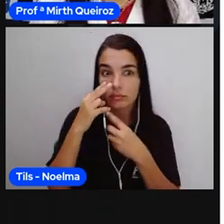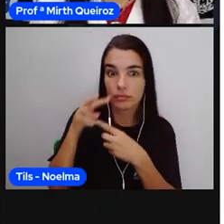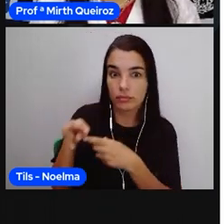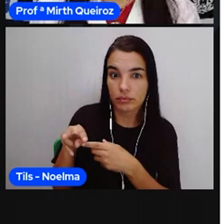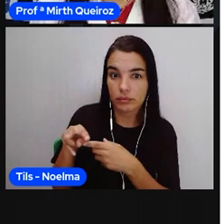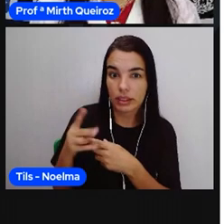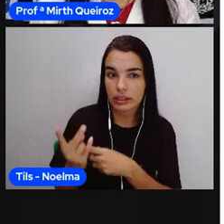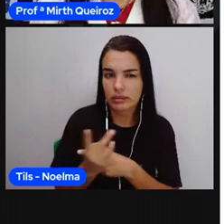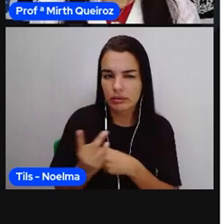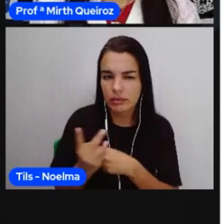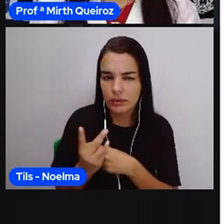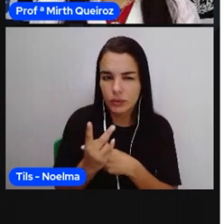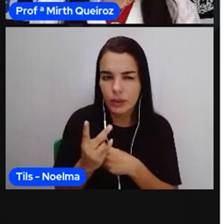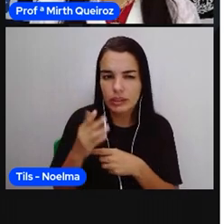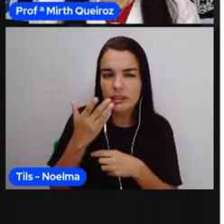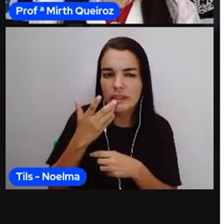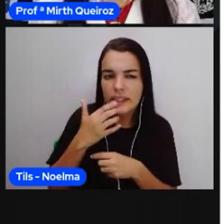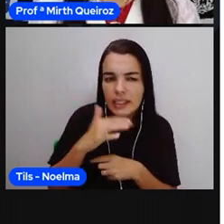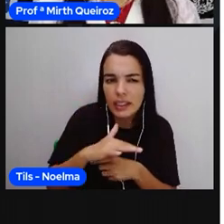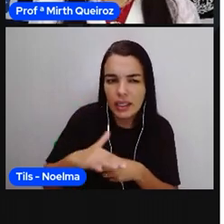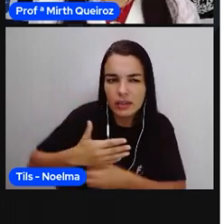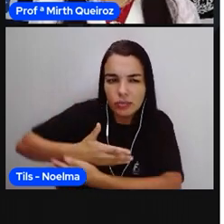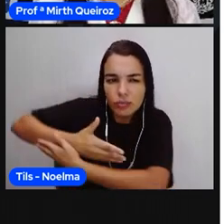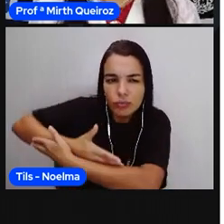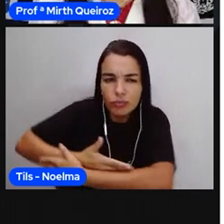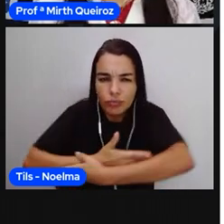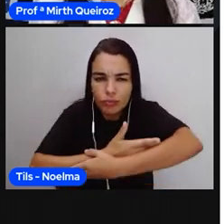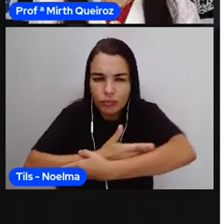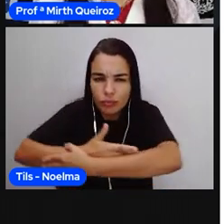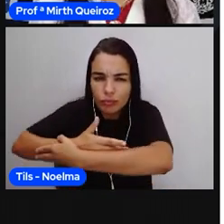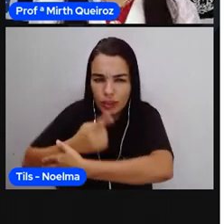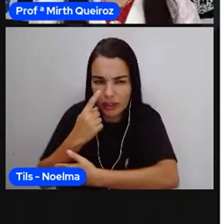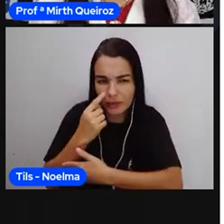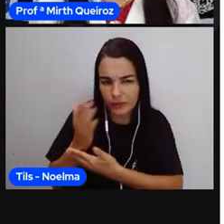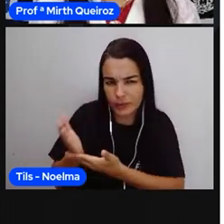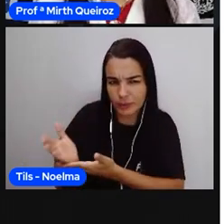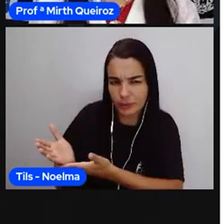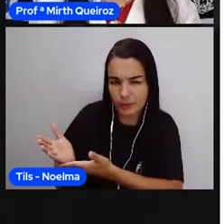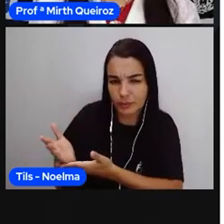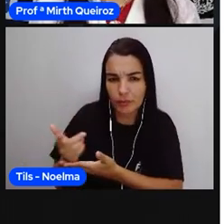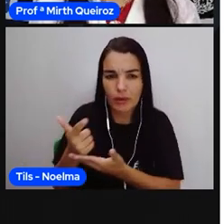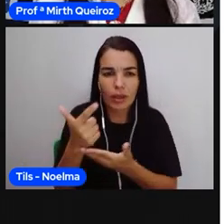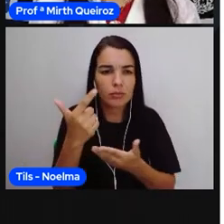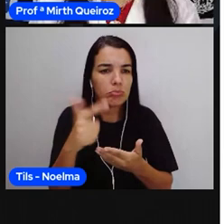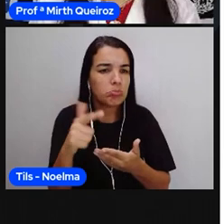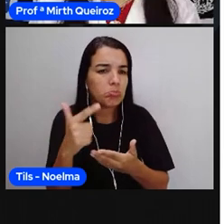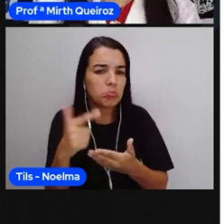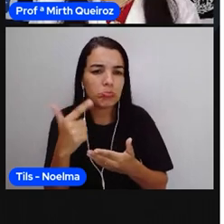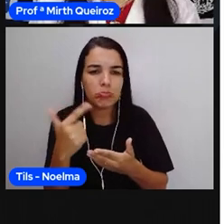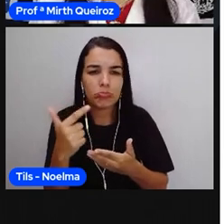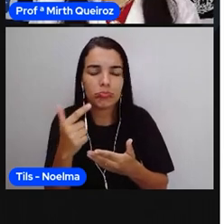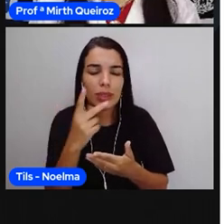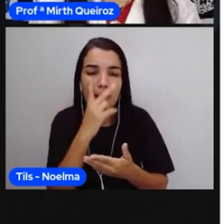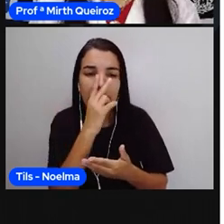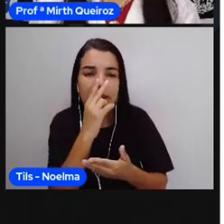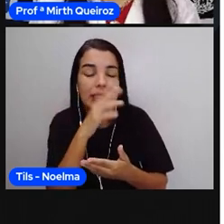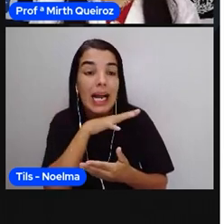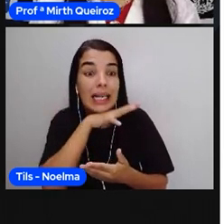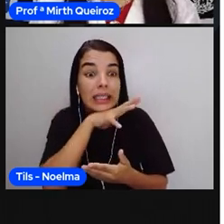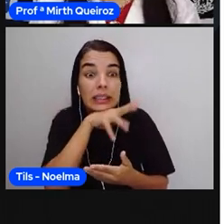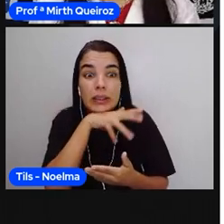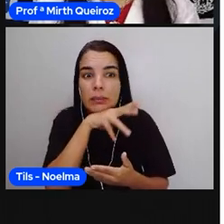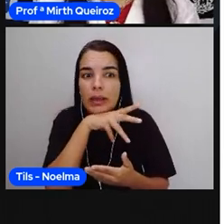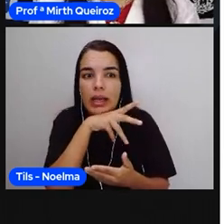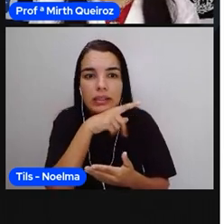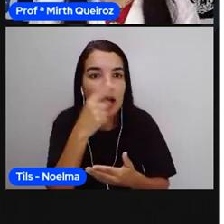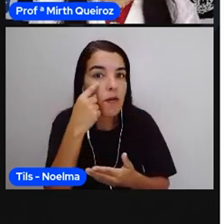a situação dessas crianças, né? Crianças naquela época do período colonial, elas eram tidas como animais, não eram vistas